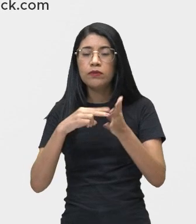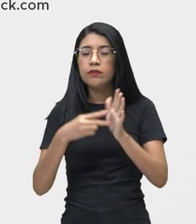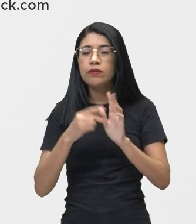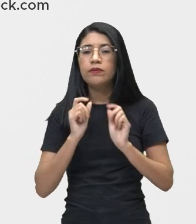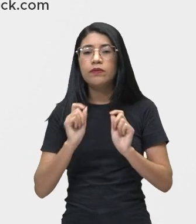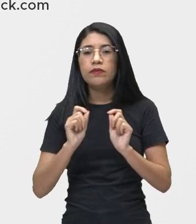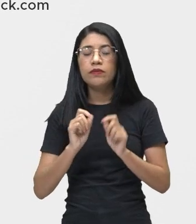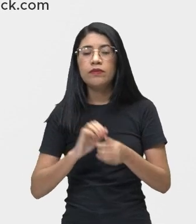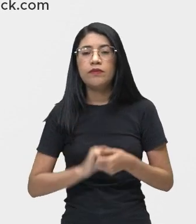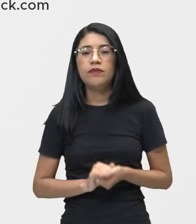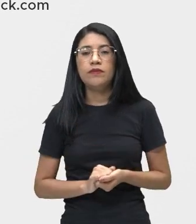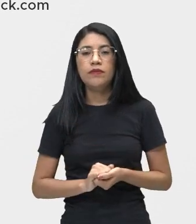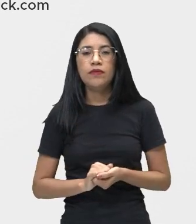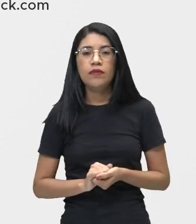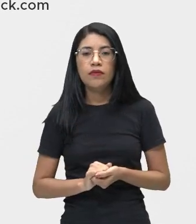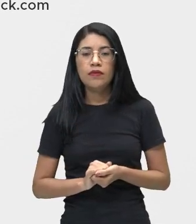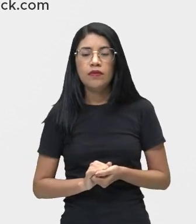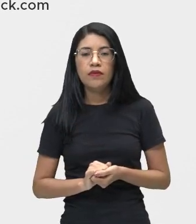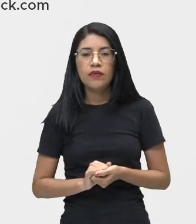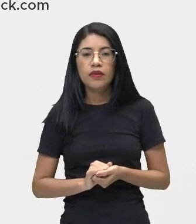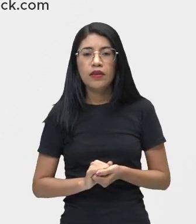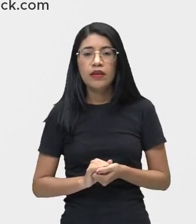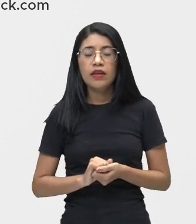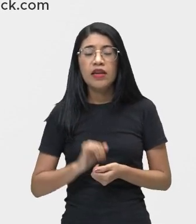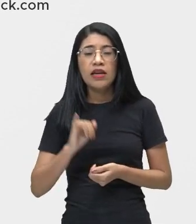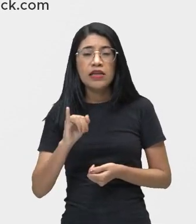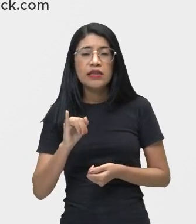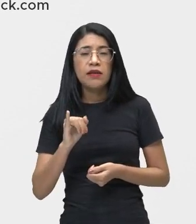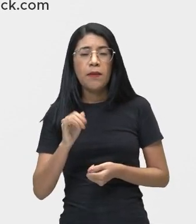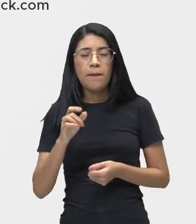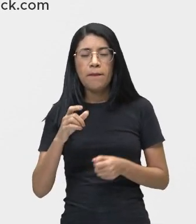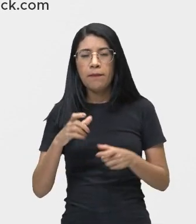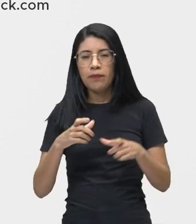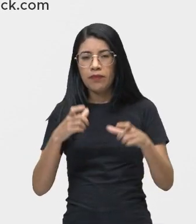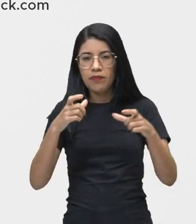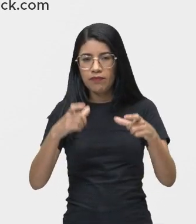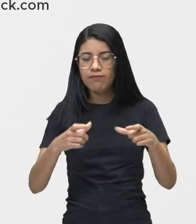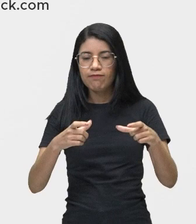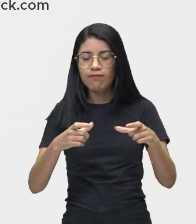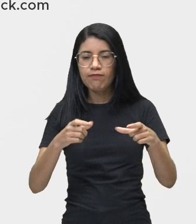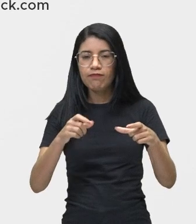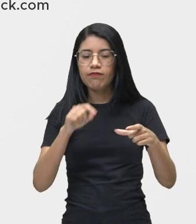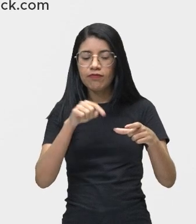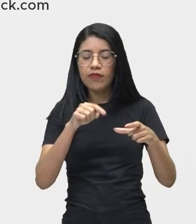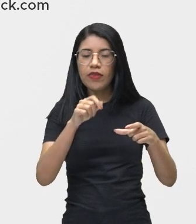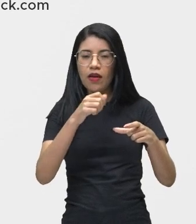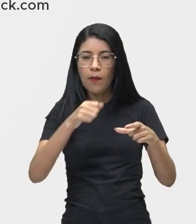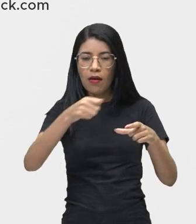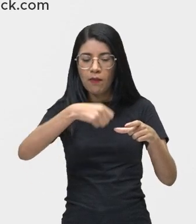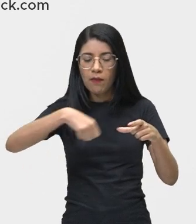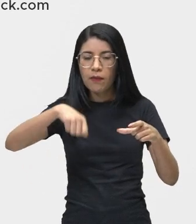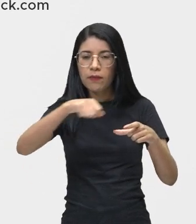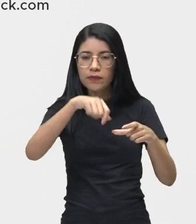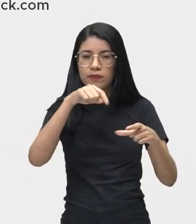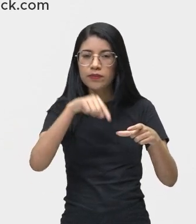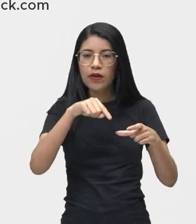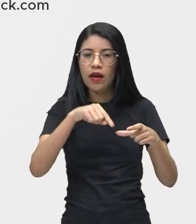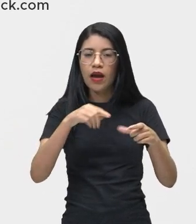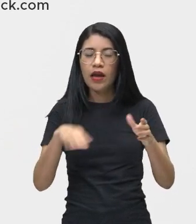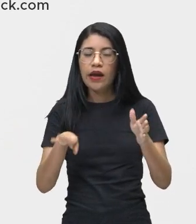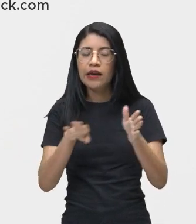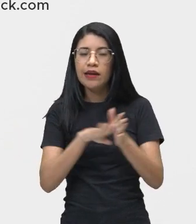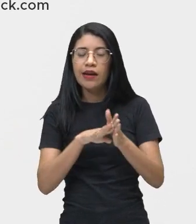vai conduzir. Se você coloca algo em uma panela, aí você chegou em